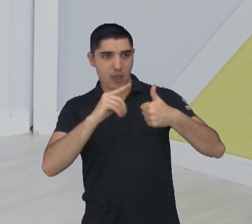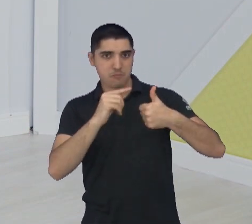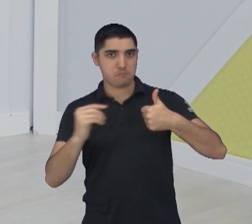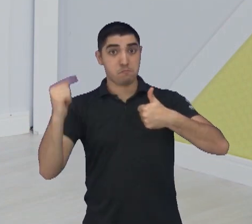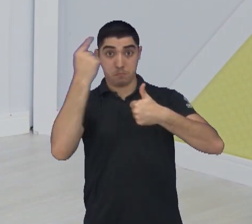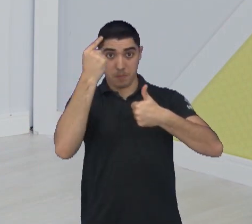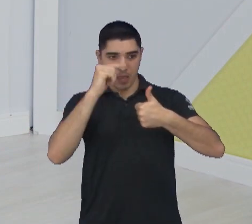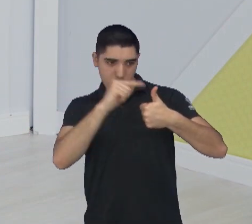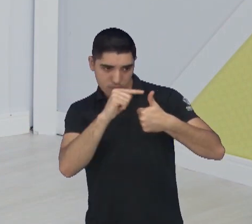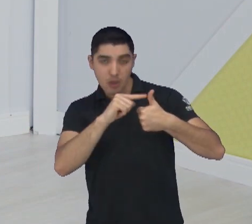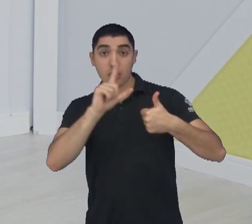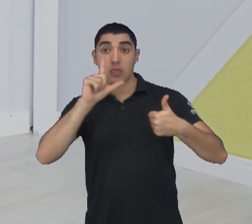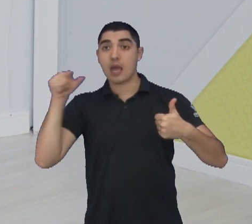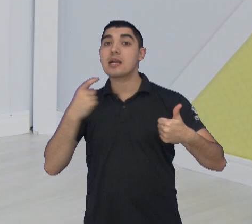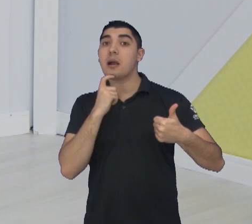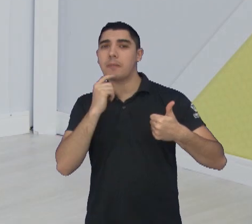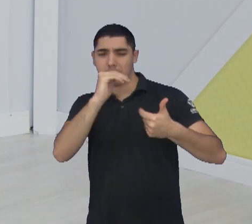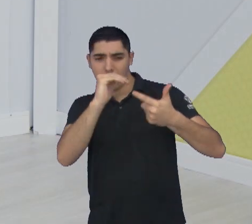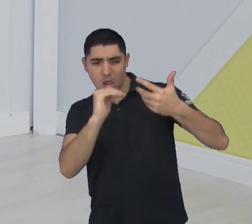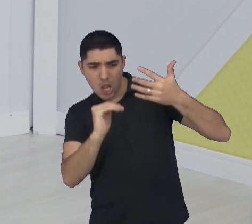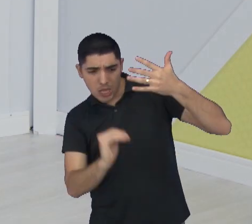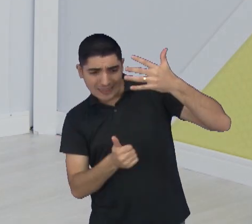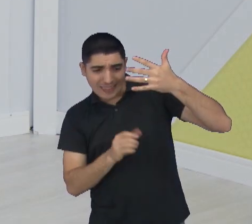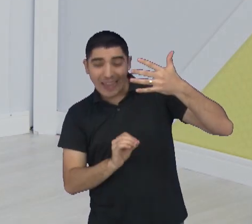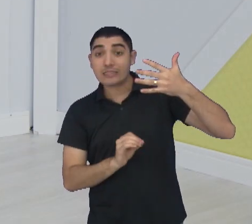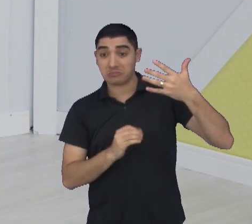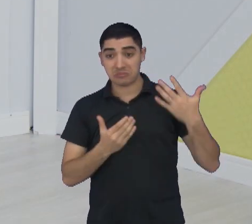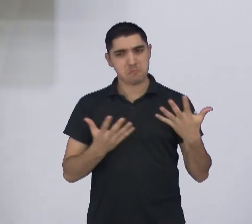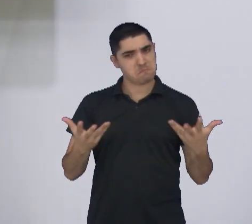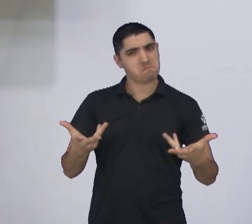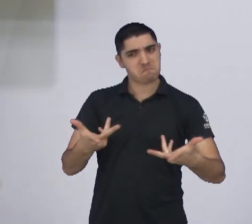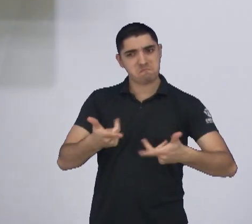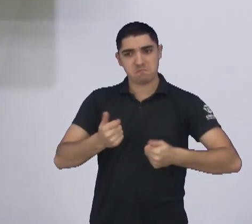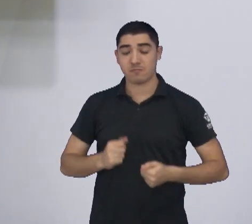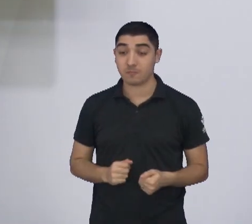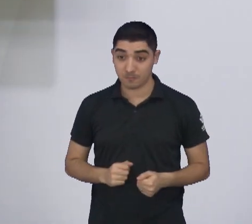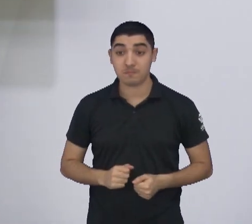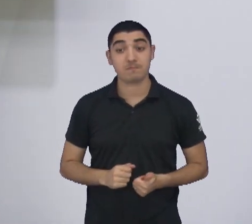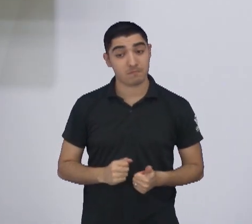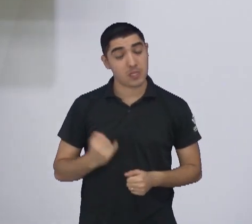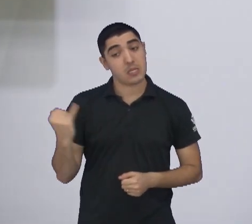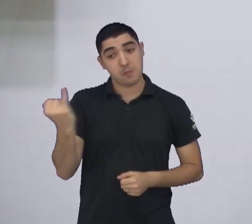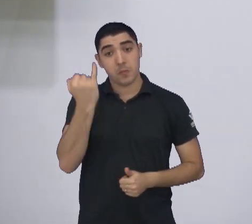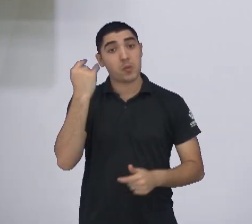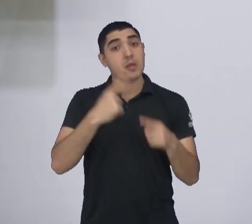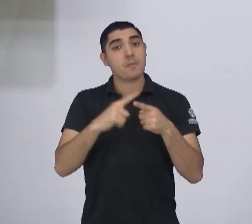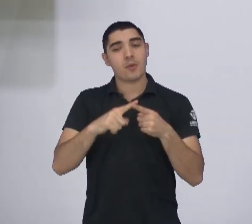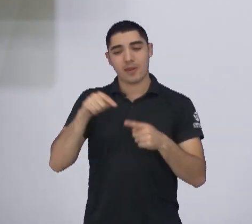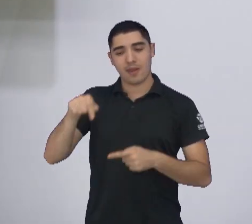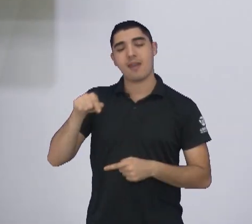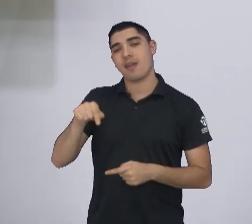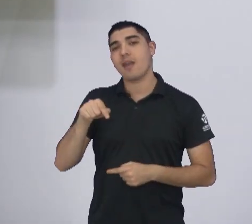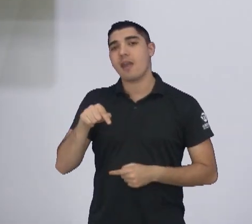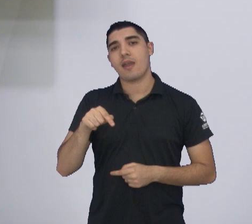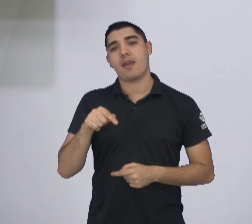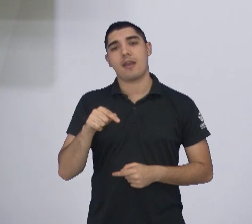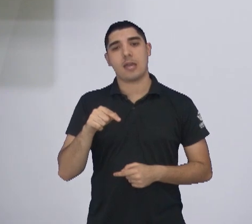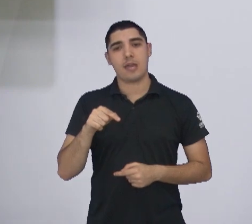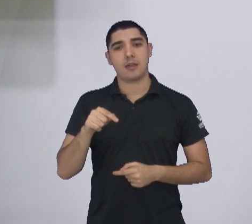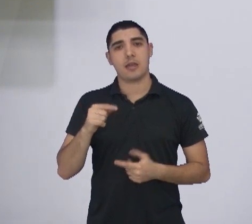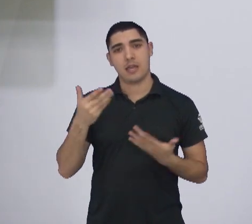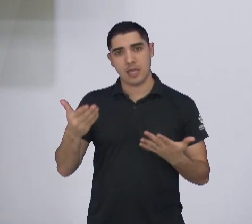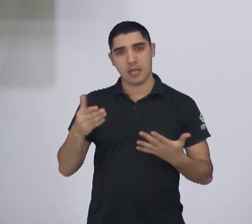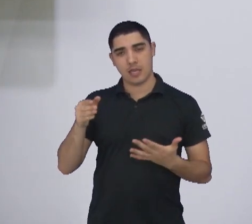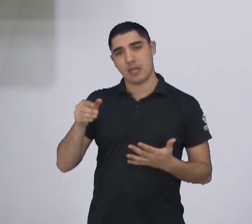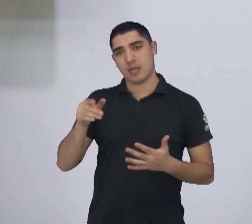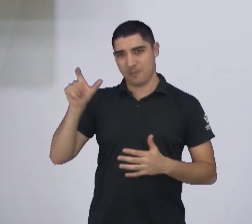rever aí a classificação final, mas São José é realmente espetacular, né, Bruno? E é legal essa pontuação que esse